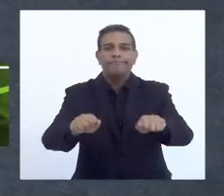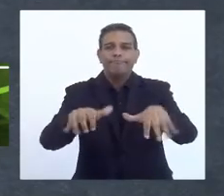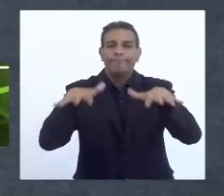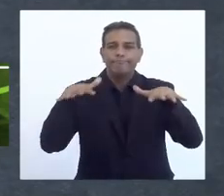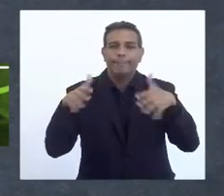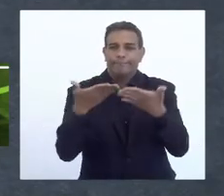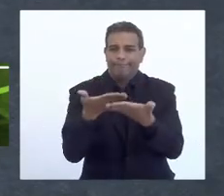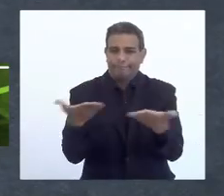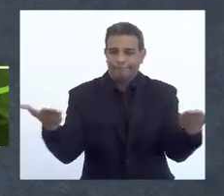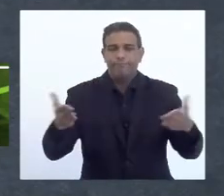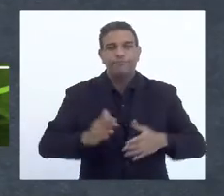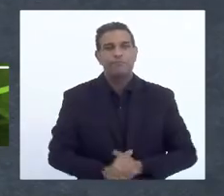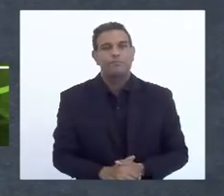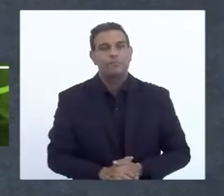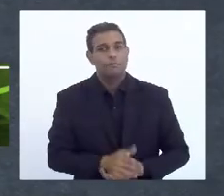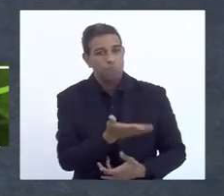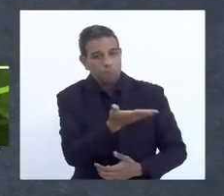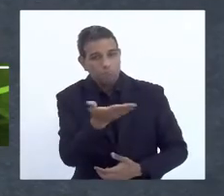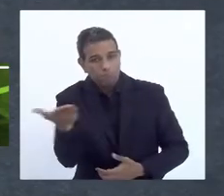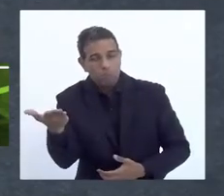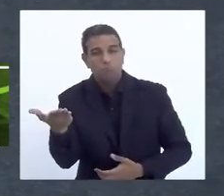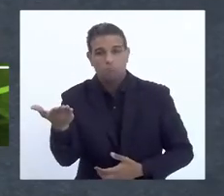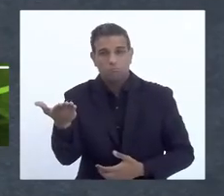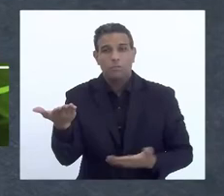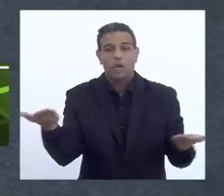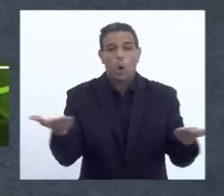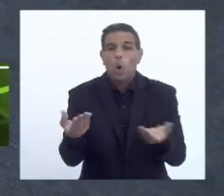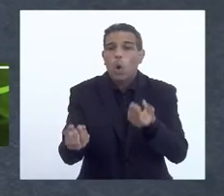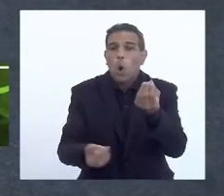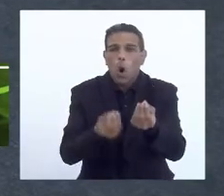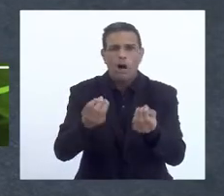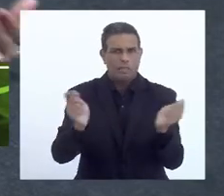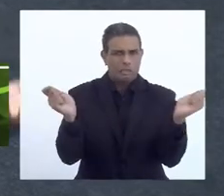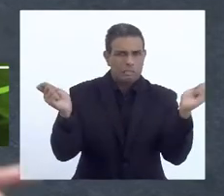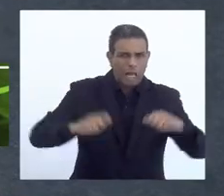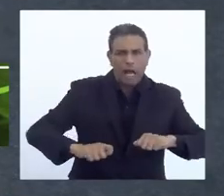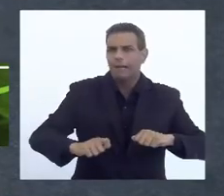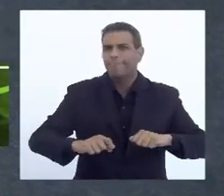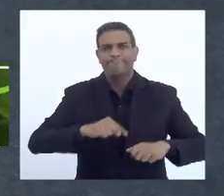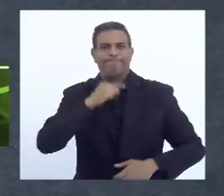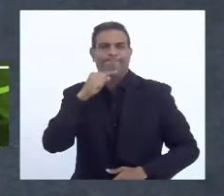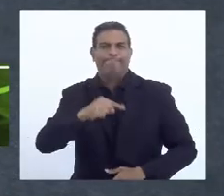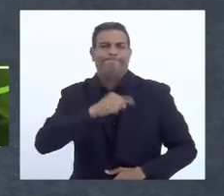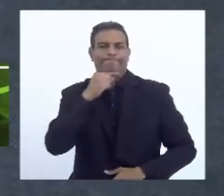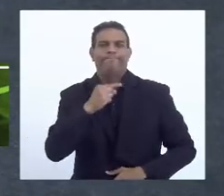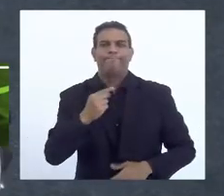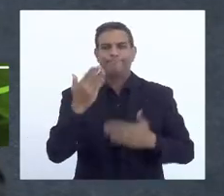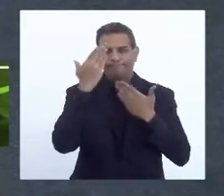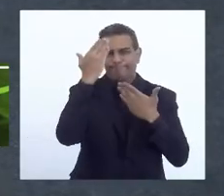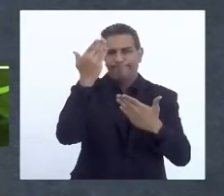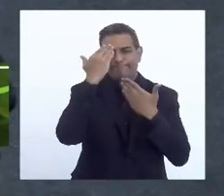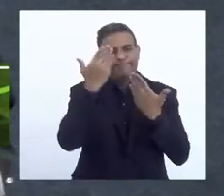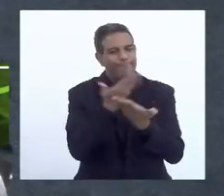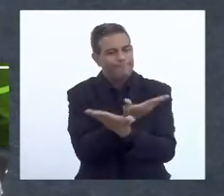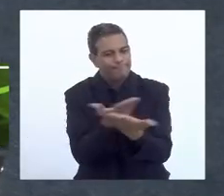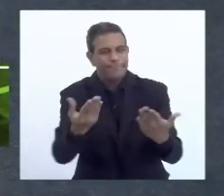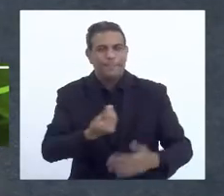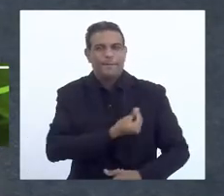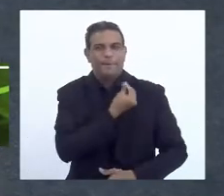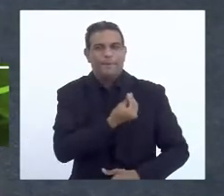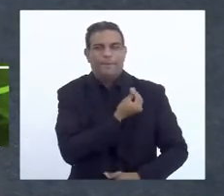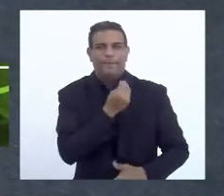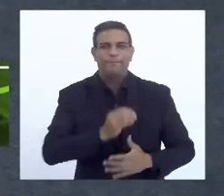porque, afinal de contas, se todos vocês não estivessem aqui, essa grande audiência não teria sua